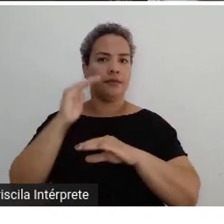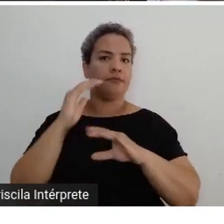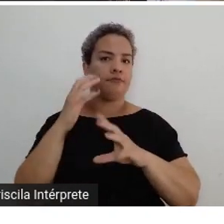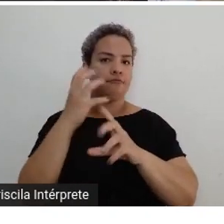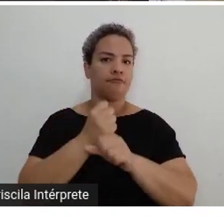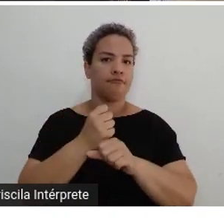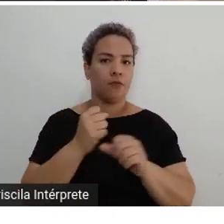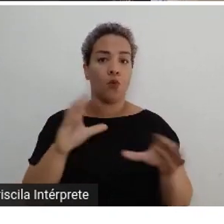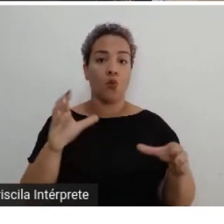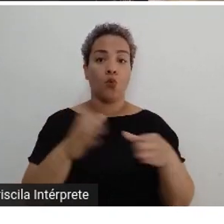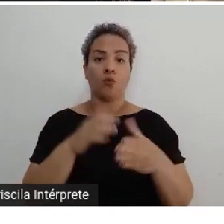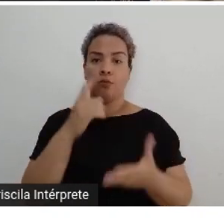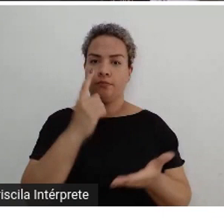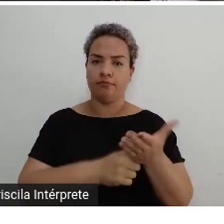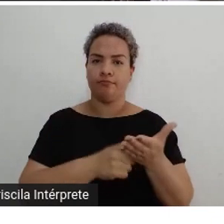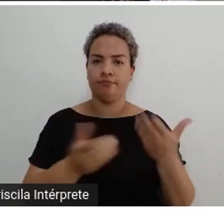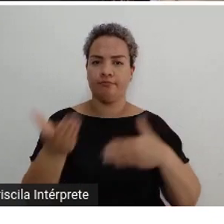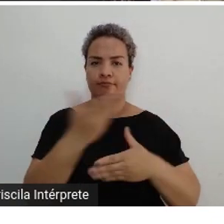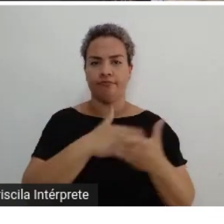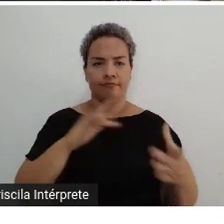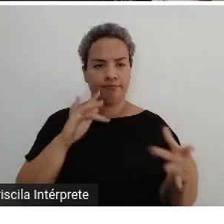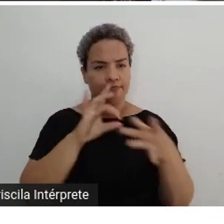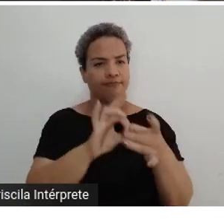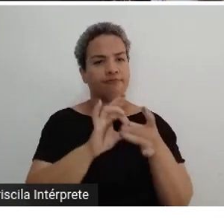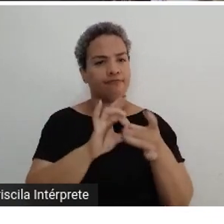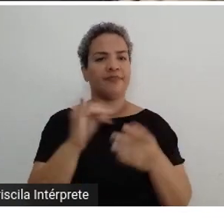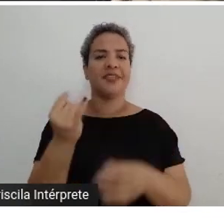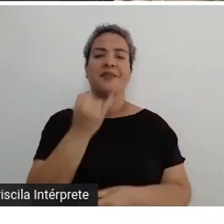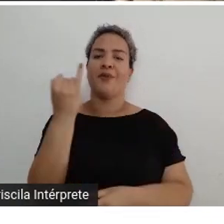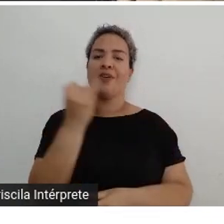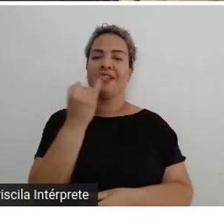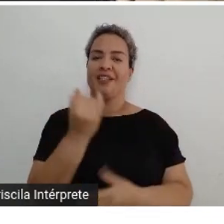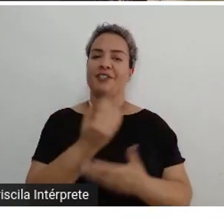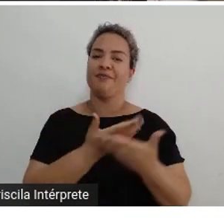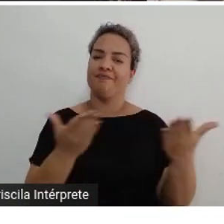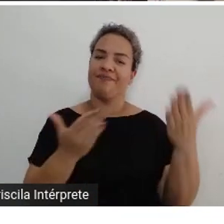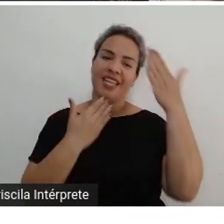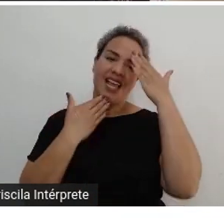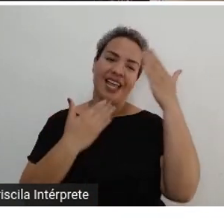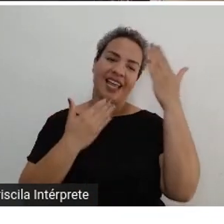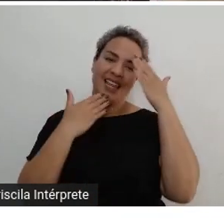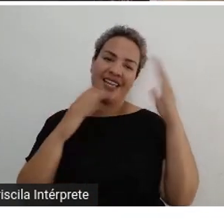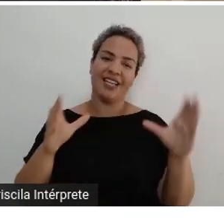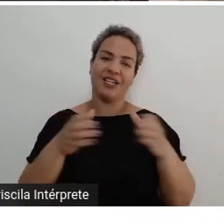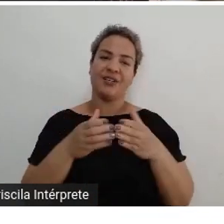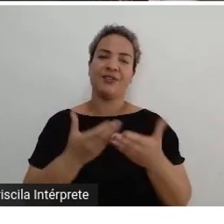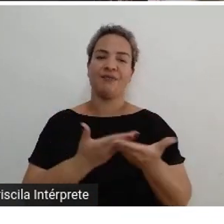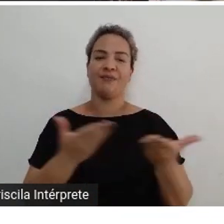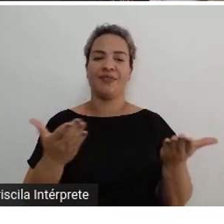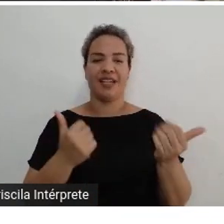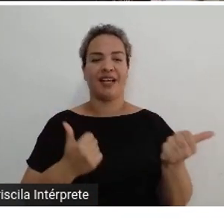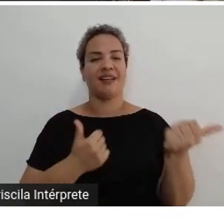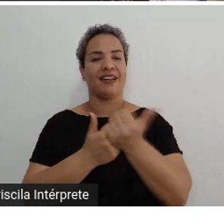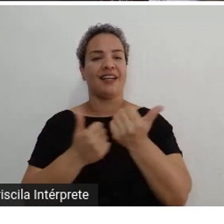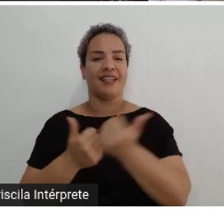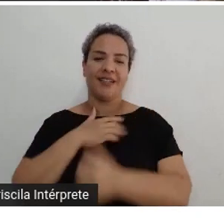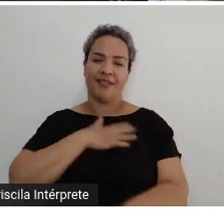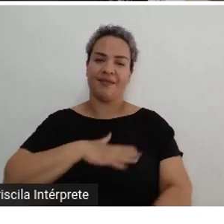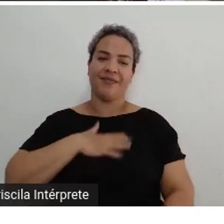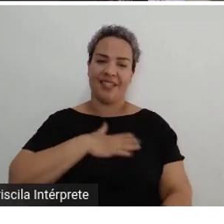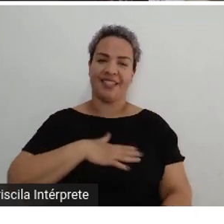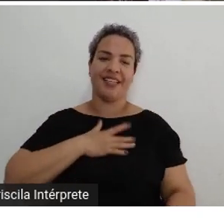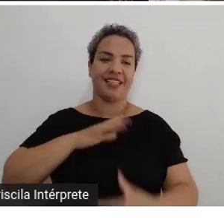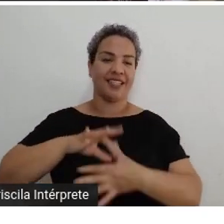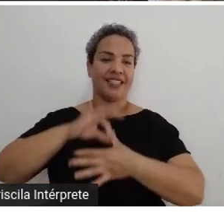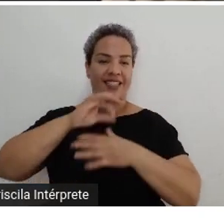time comprometido e engajado é extremamente importante. Então, não podia deixar de agradecer aí ao time que eu tive o privilégio de liderar